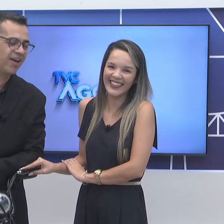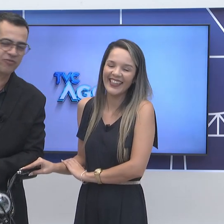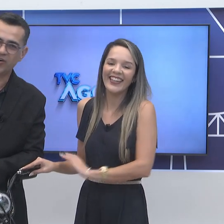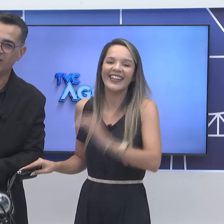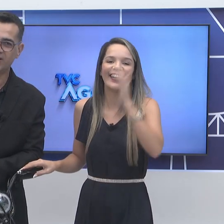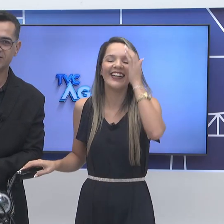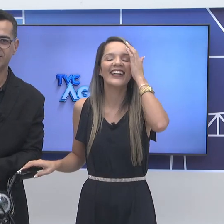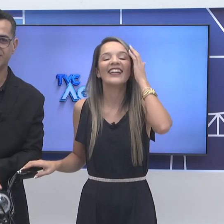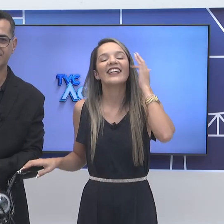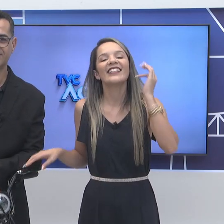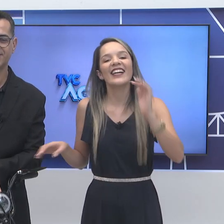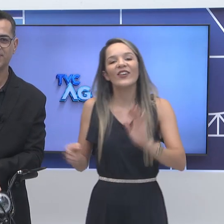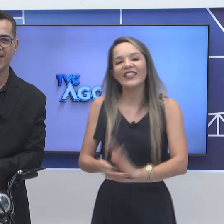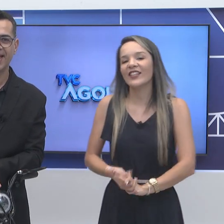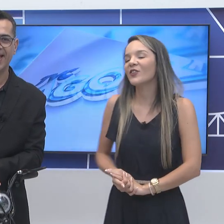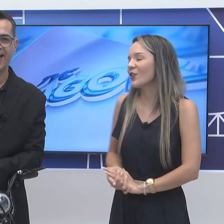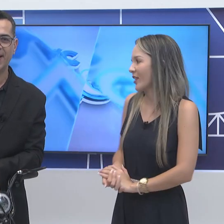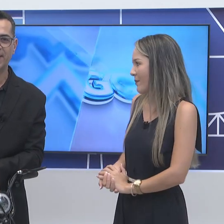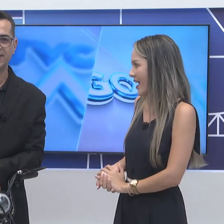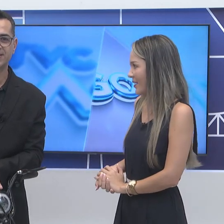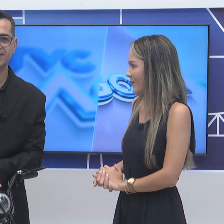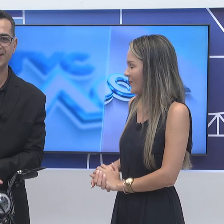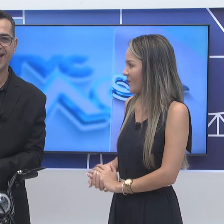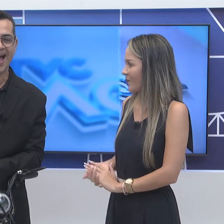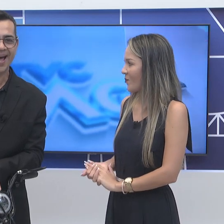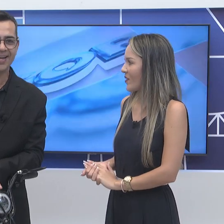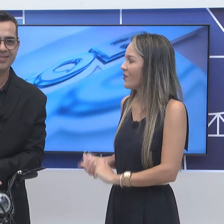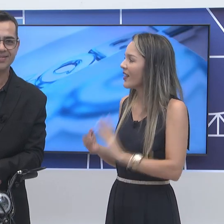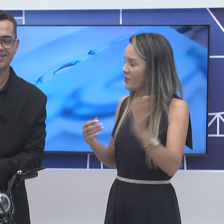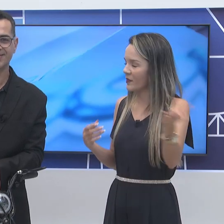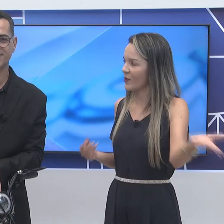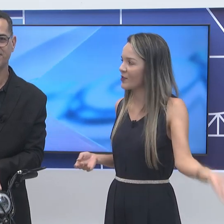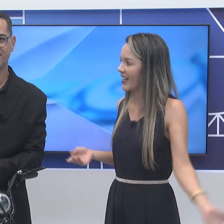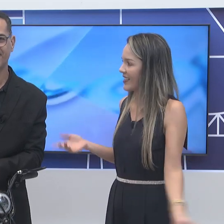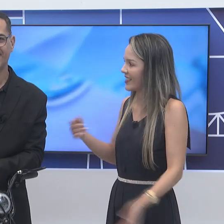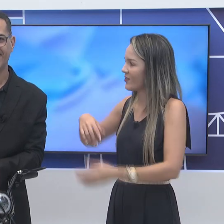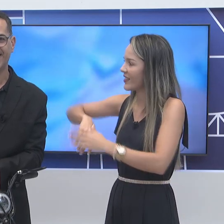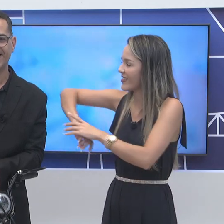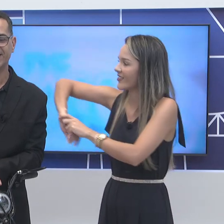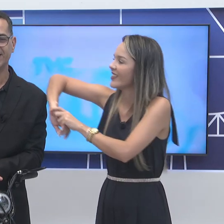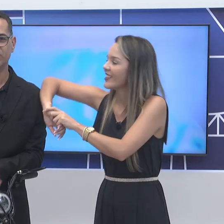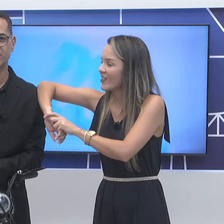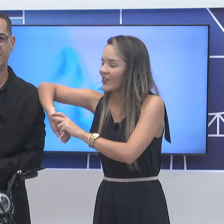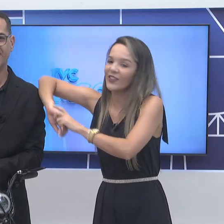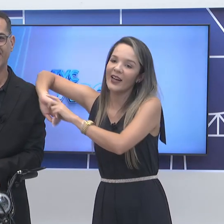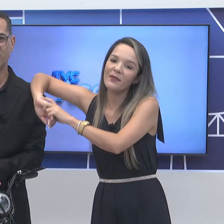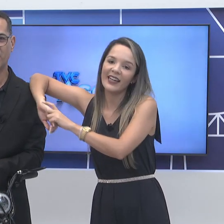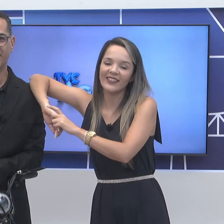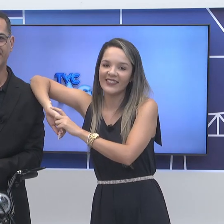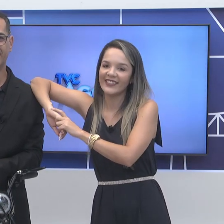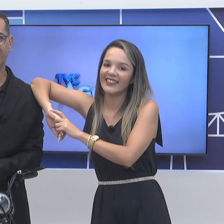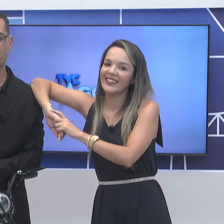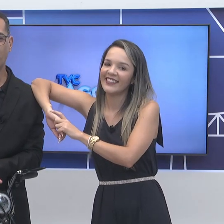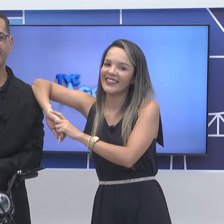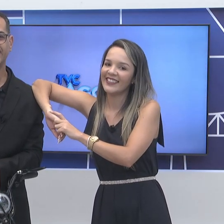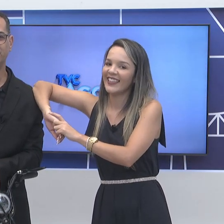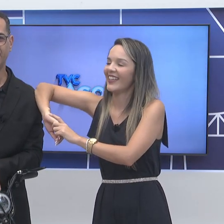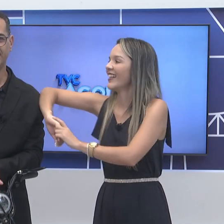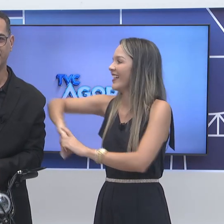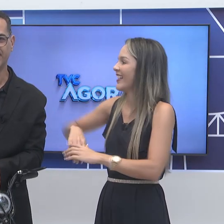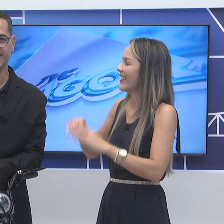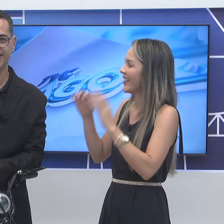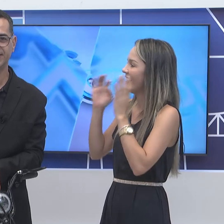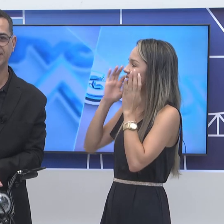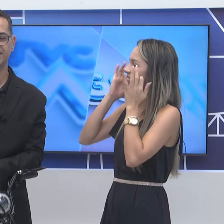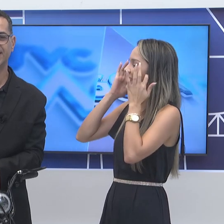É vozes. Israel, eu te dou trabalho. Sinais. Fala pro pessoal de casa se eu faço. Você te dou trabalho. Você acorda 4h30